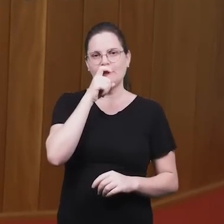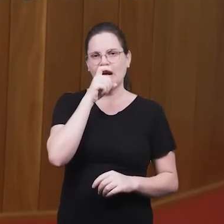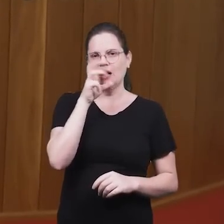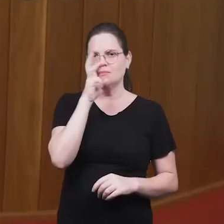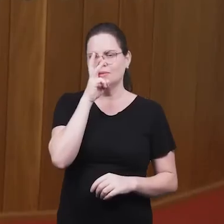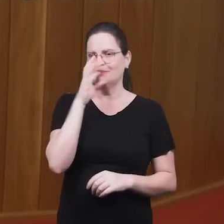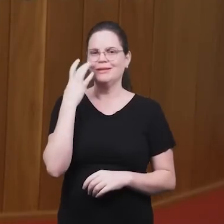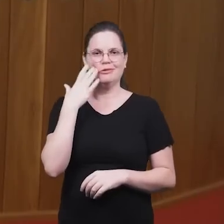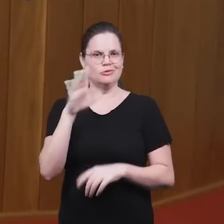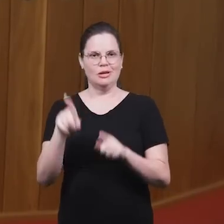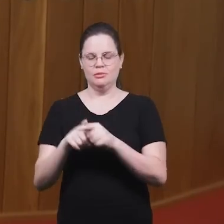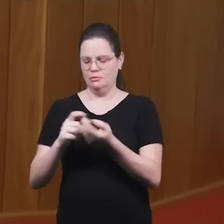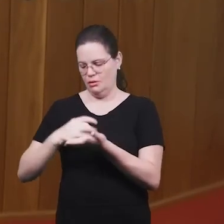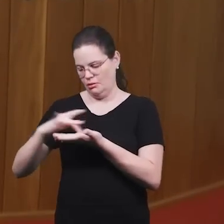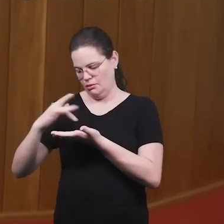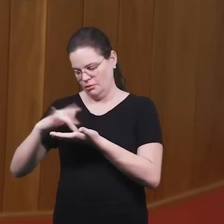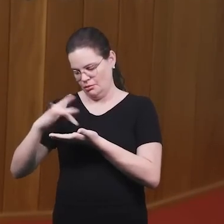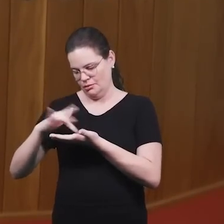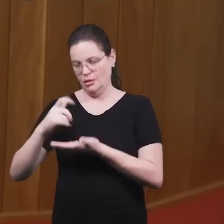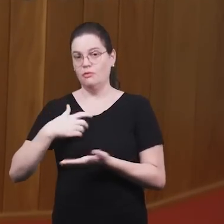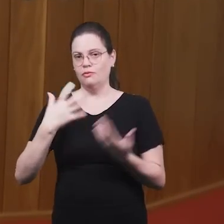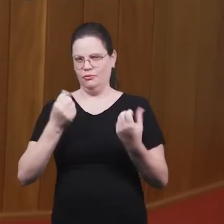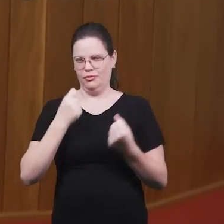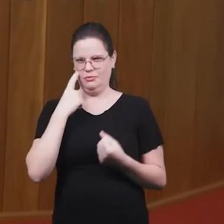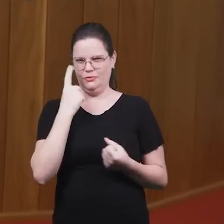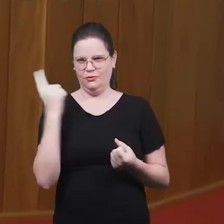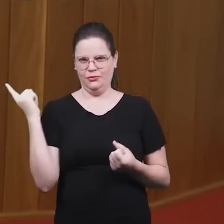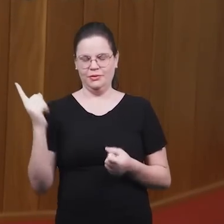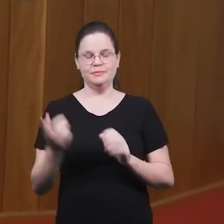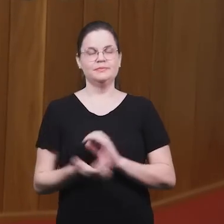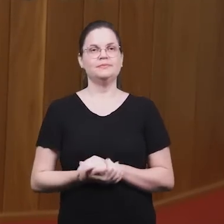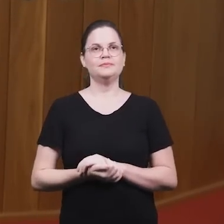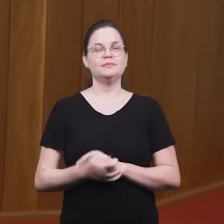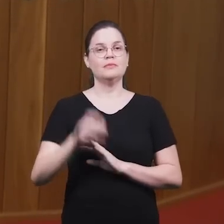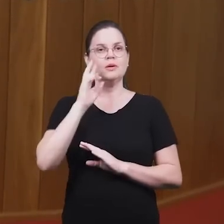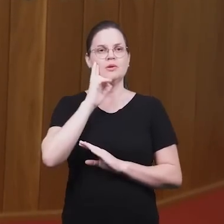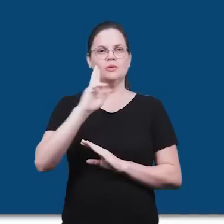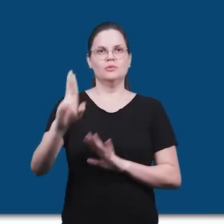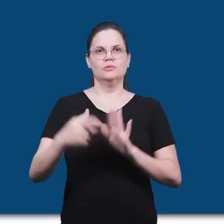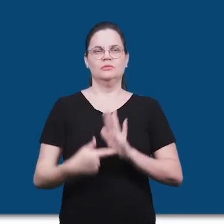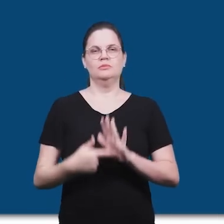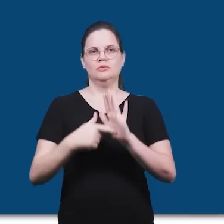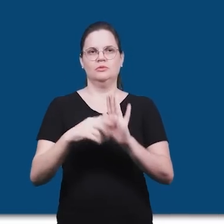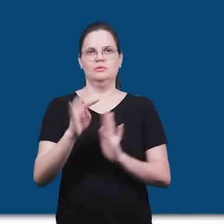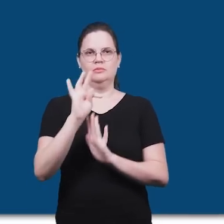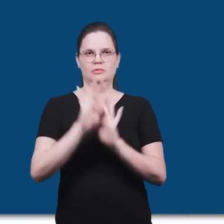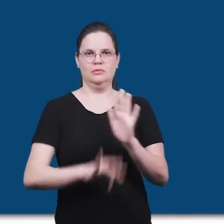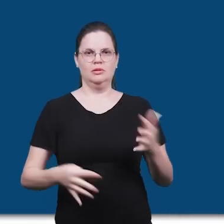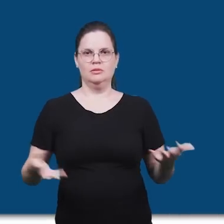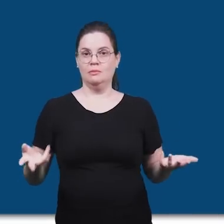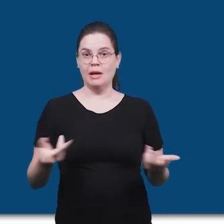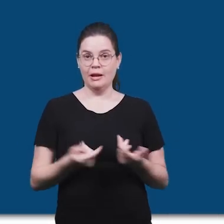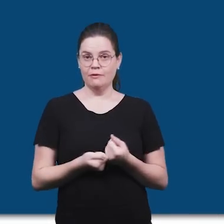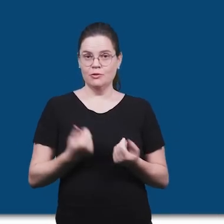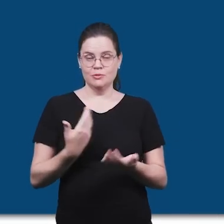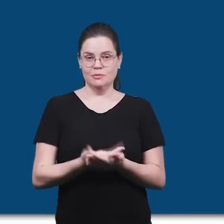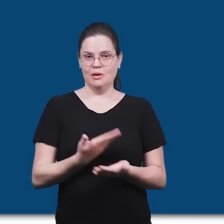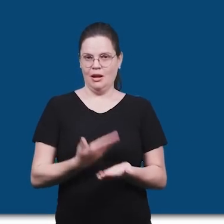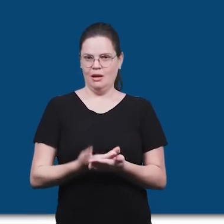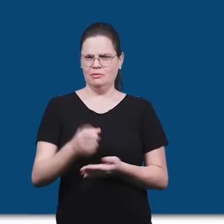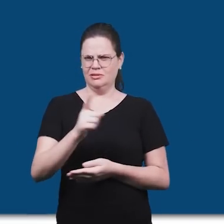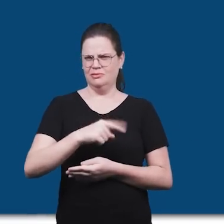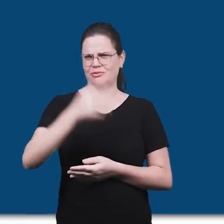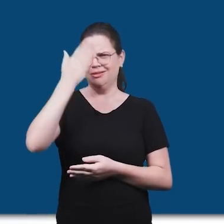está sabendo usar. Vamos ver? O Senhor nos deu um texto maravilhoso para essa aula que